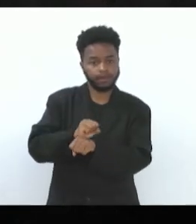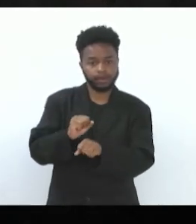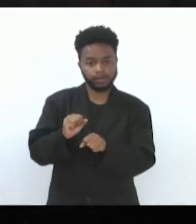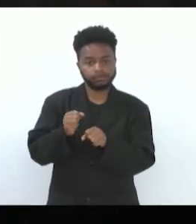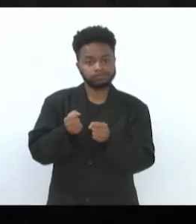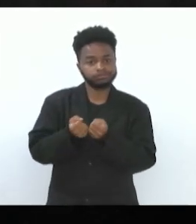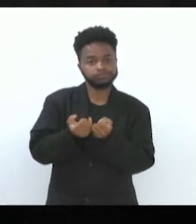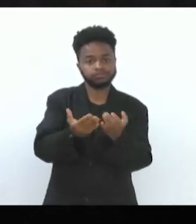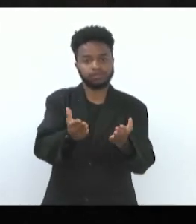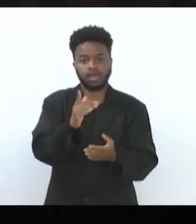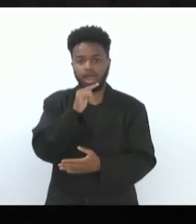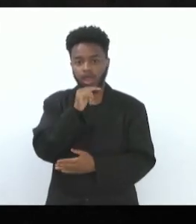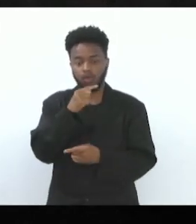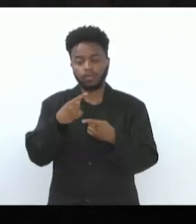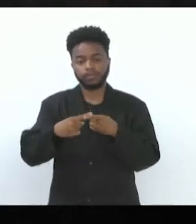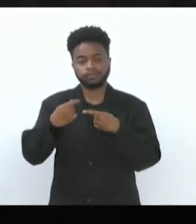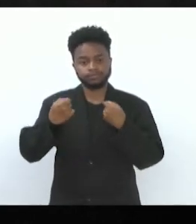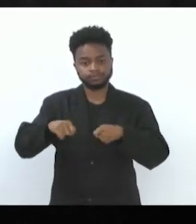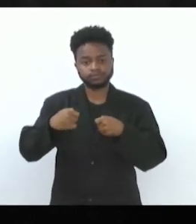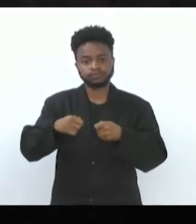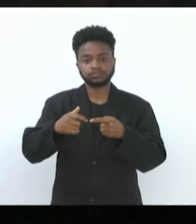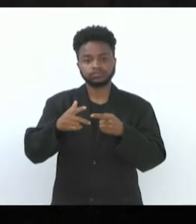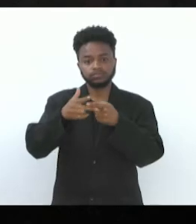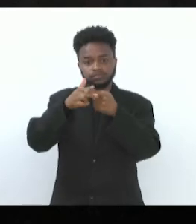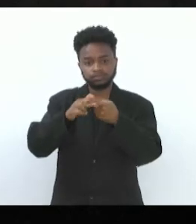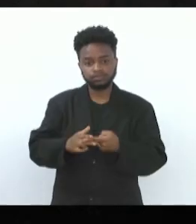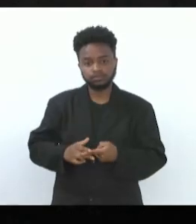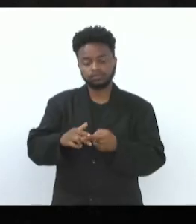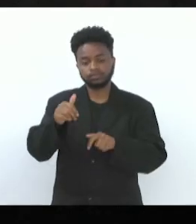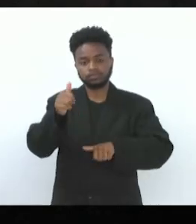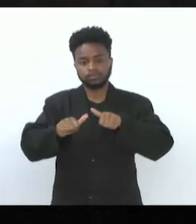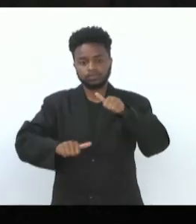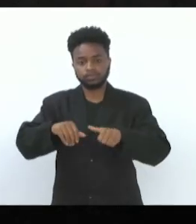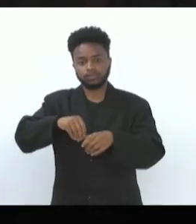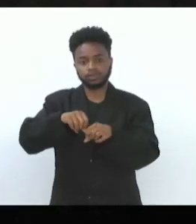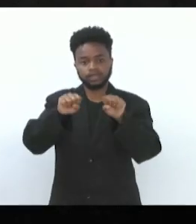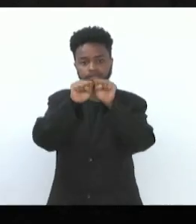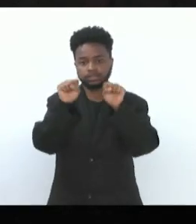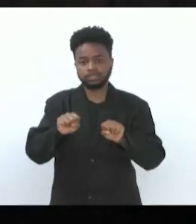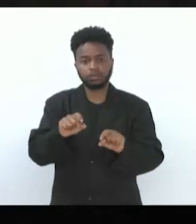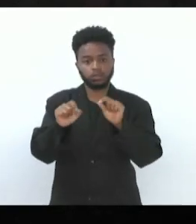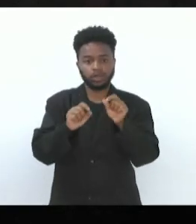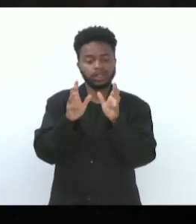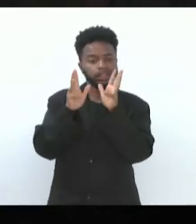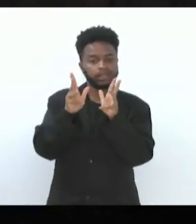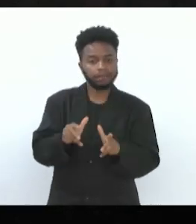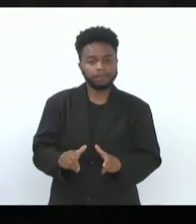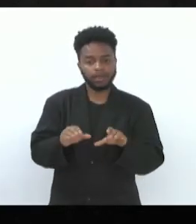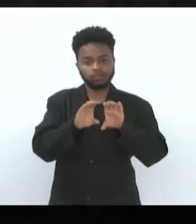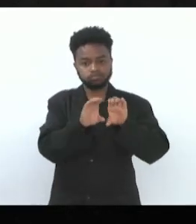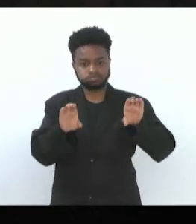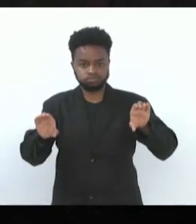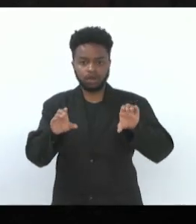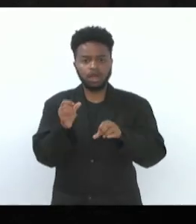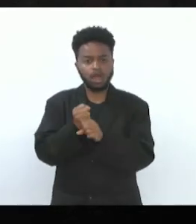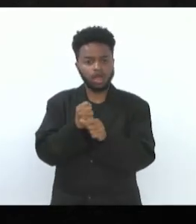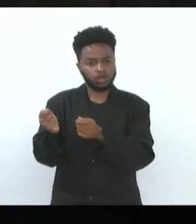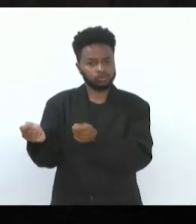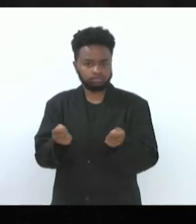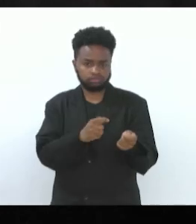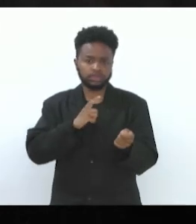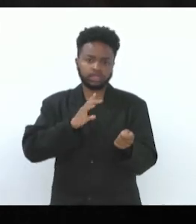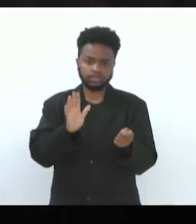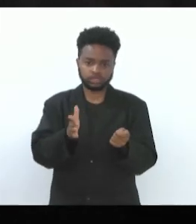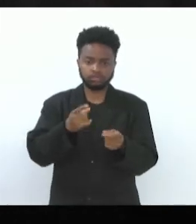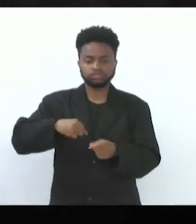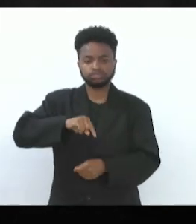fazer a revisão, né, uma revisão ampla dentro do seu sistema, que é a limpeza dos dutos, que isso é previsto anualmente. Então, nós já sabemos que